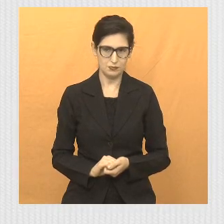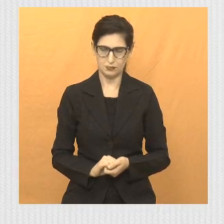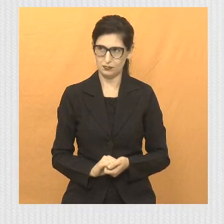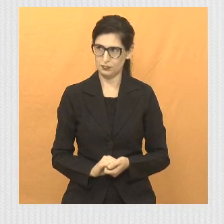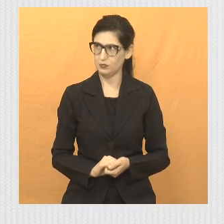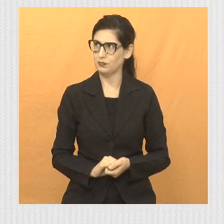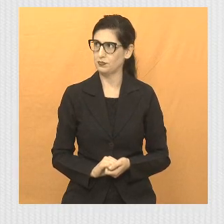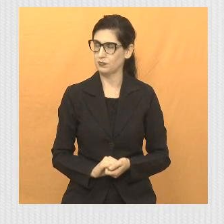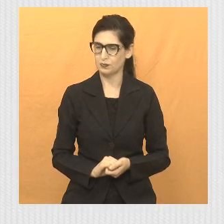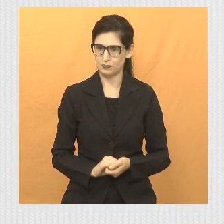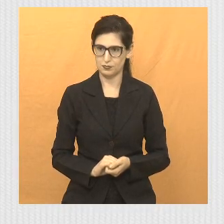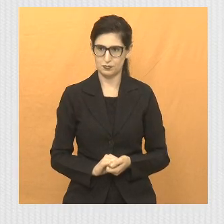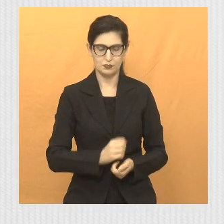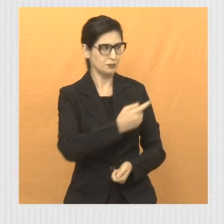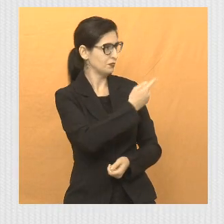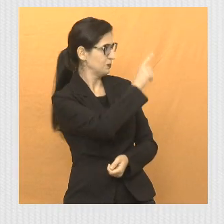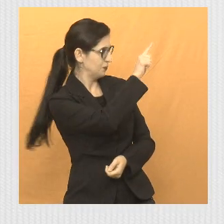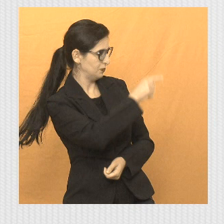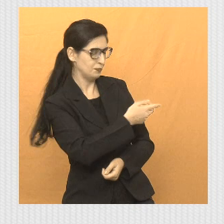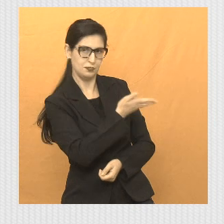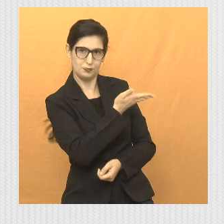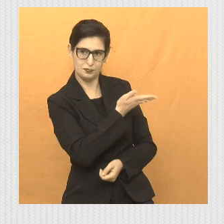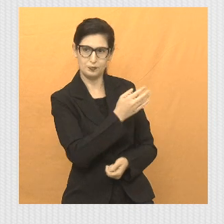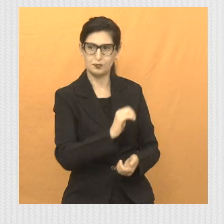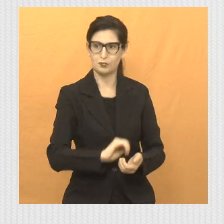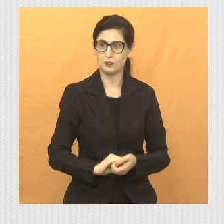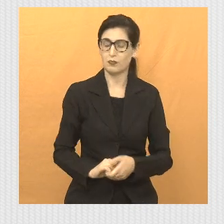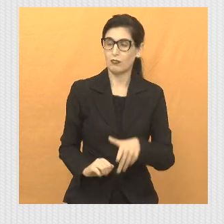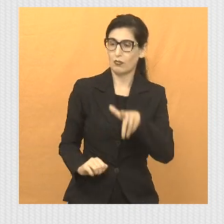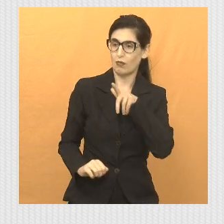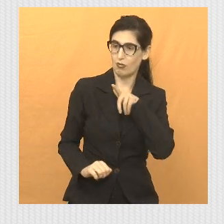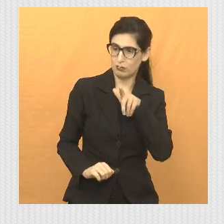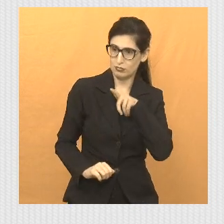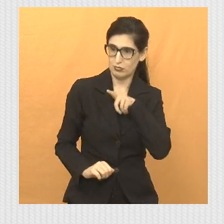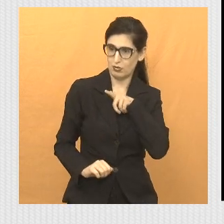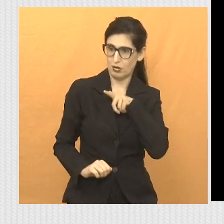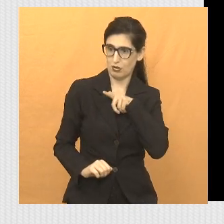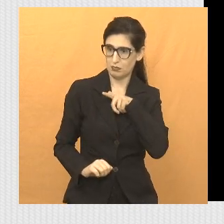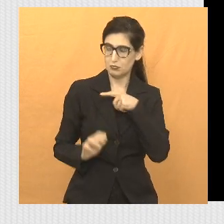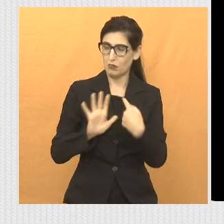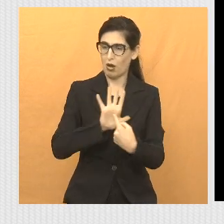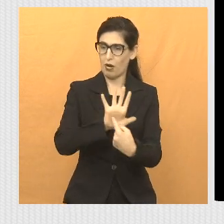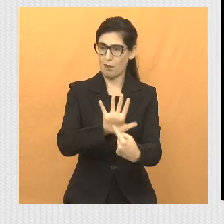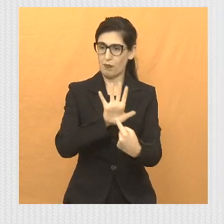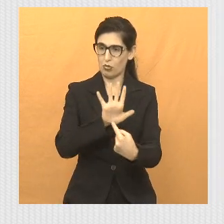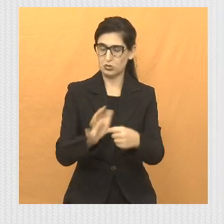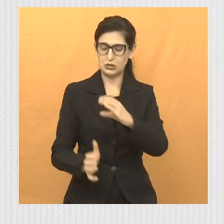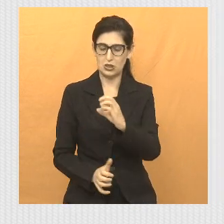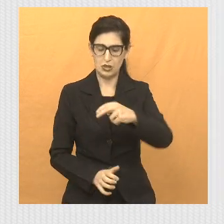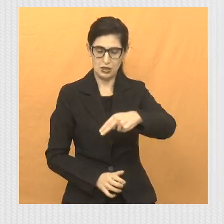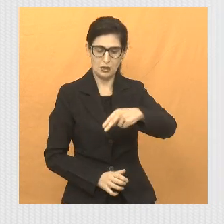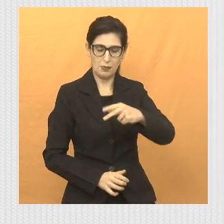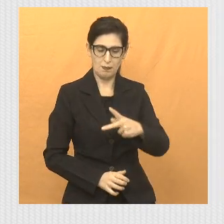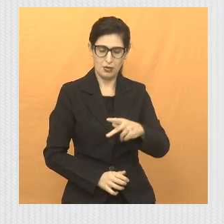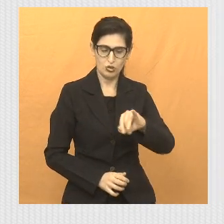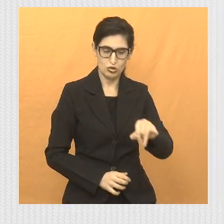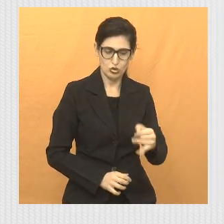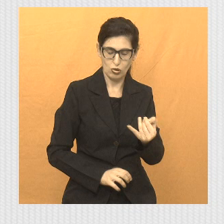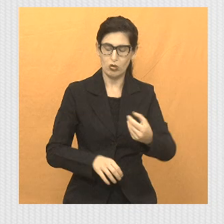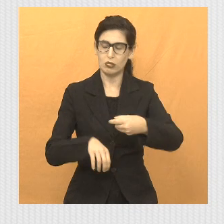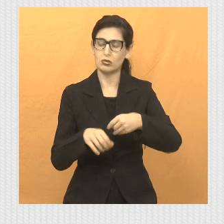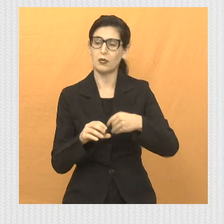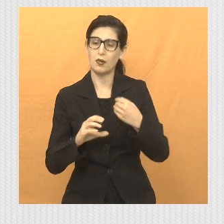Aí, neste quadro, temos a identificação municipal da Secretaria, com CNPJ, endereço, e-mail.